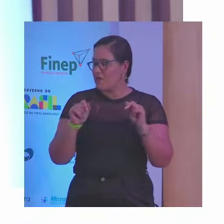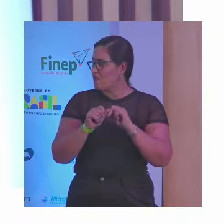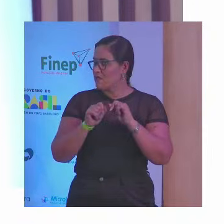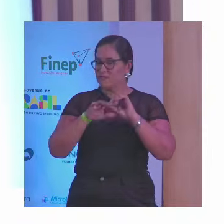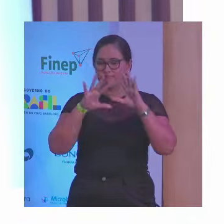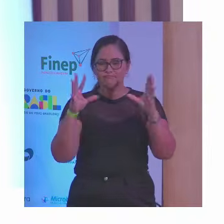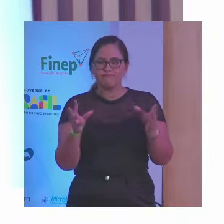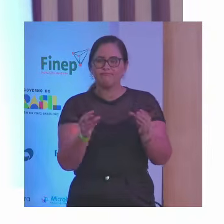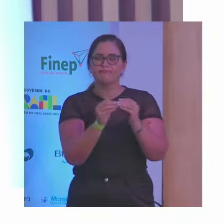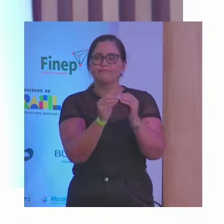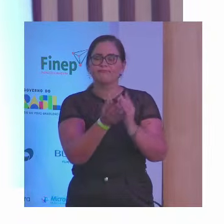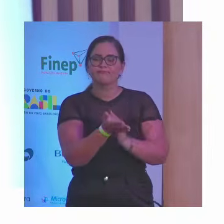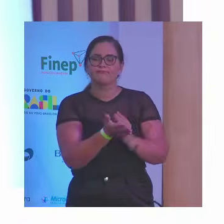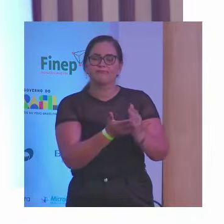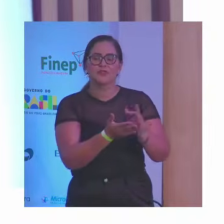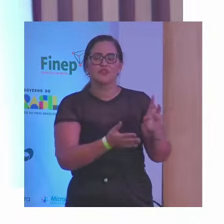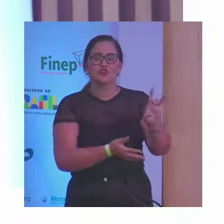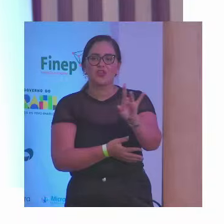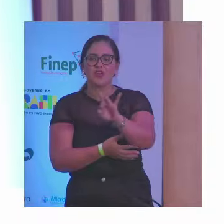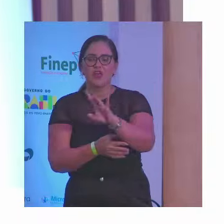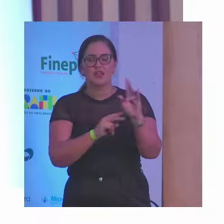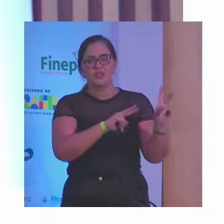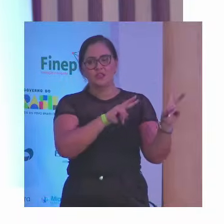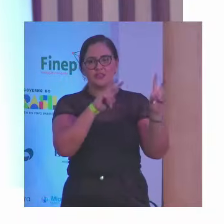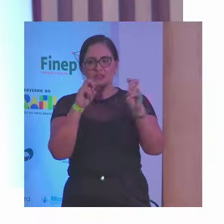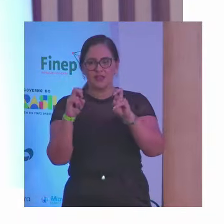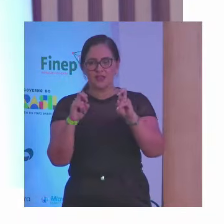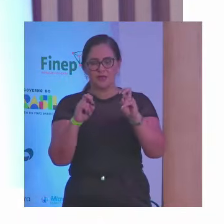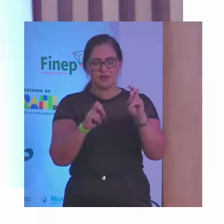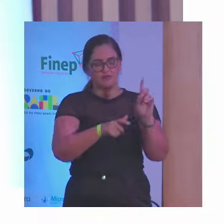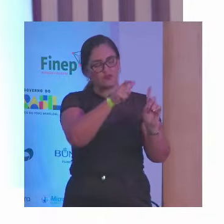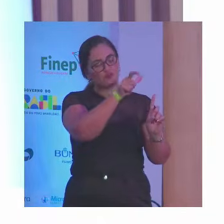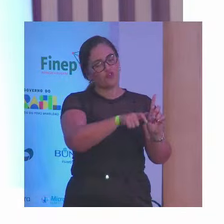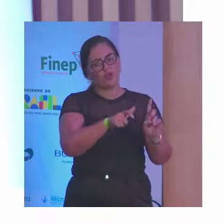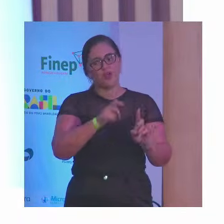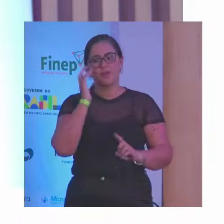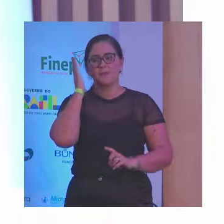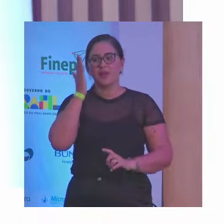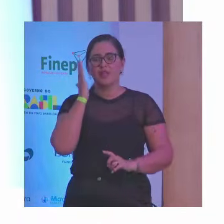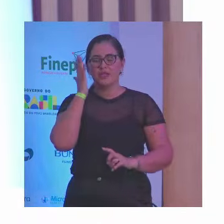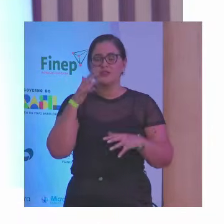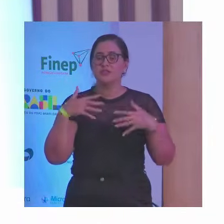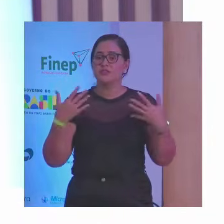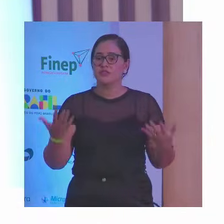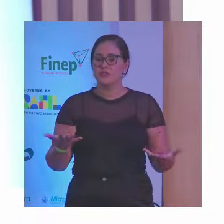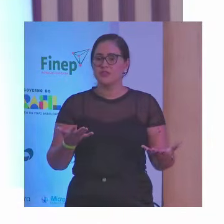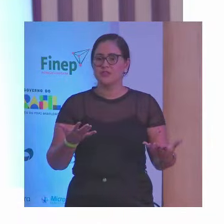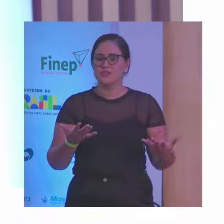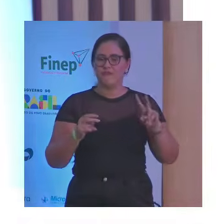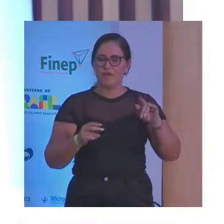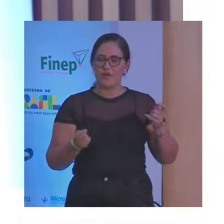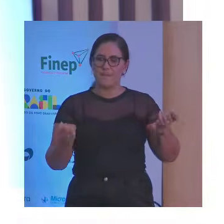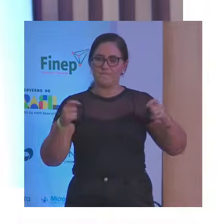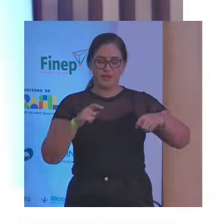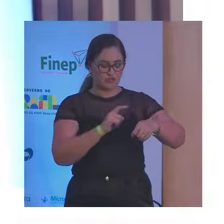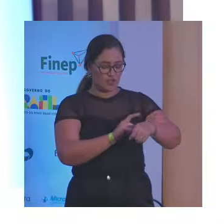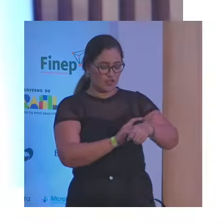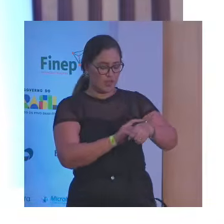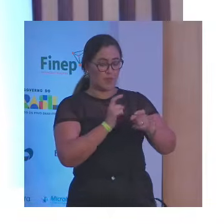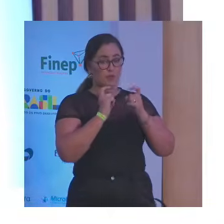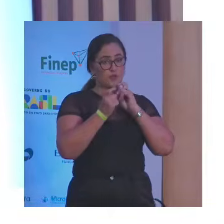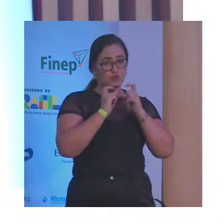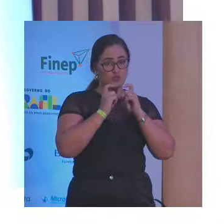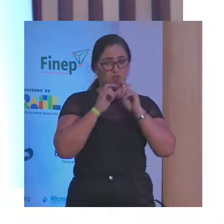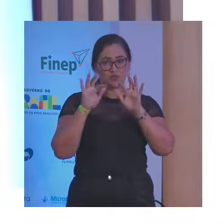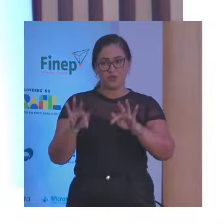breve introdução de cada tema e de cada um dos panelistas. Assim, nós vamos ficar com mais tempo para discussões ao